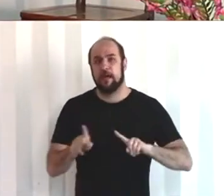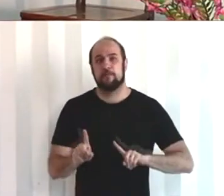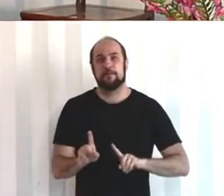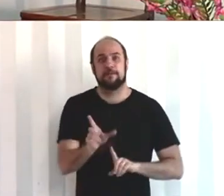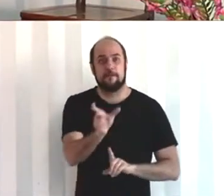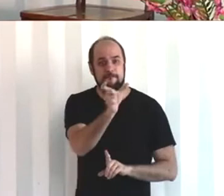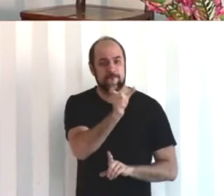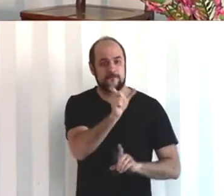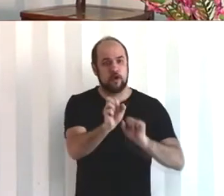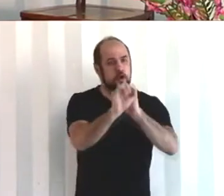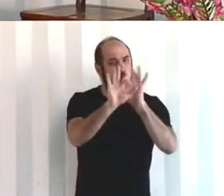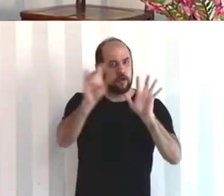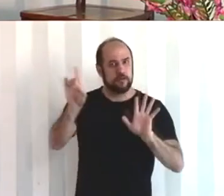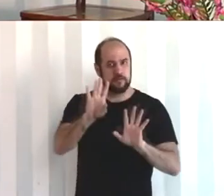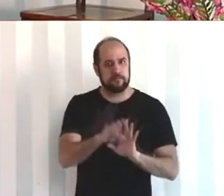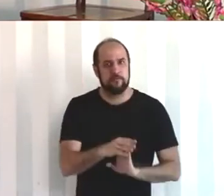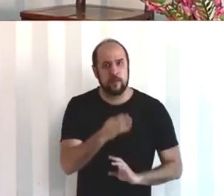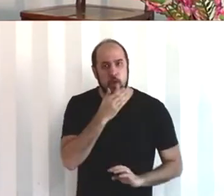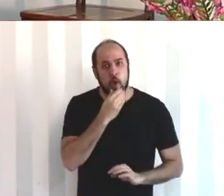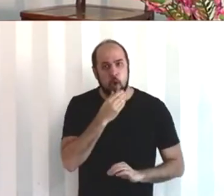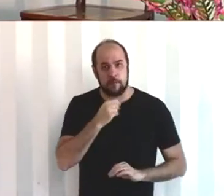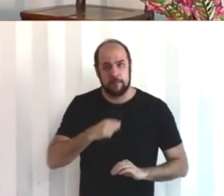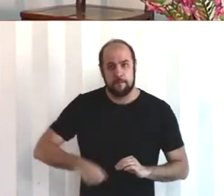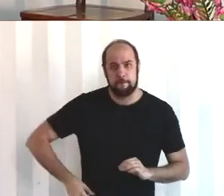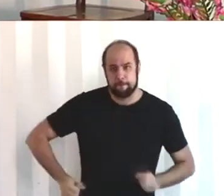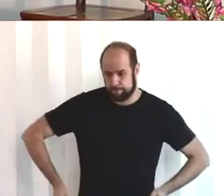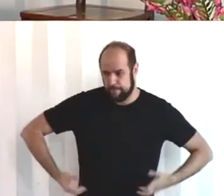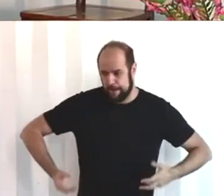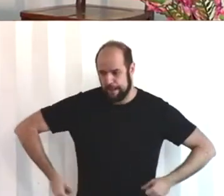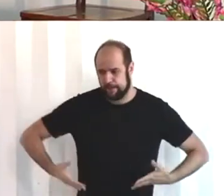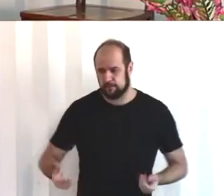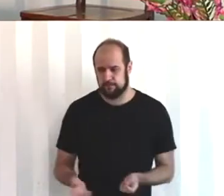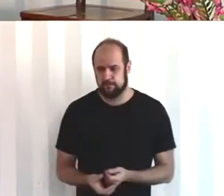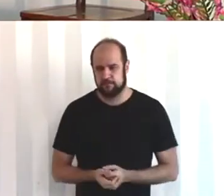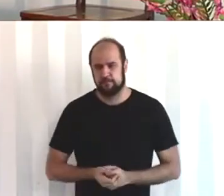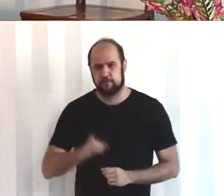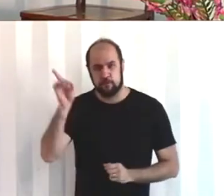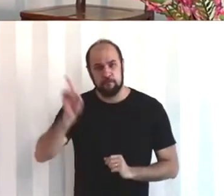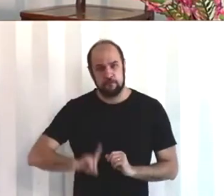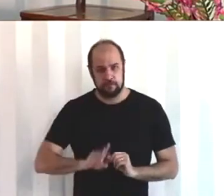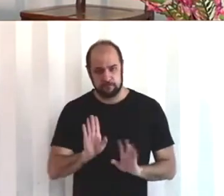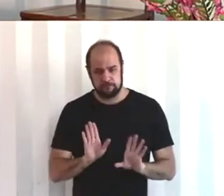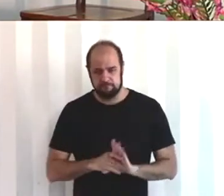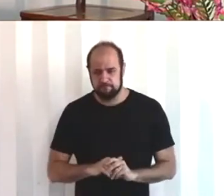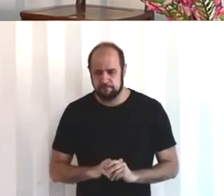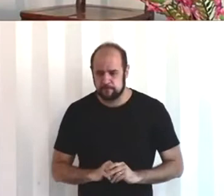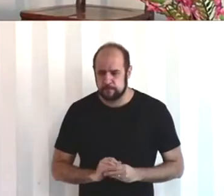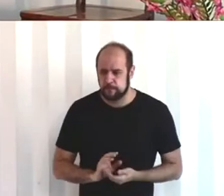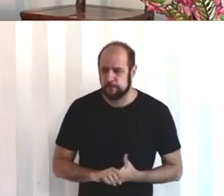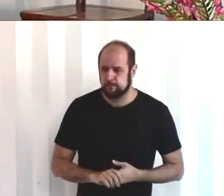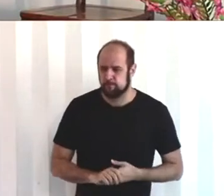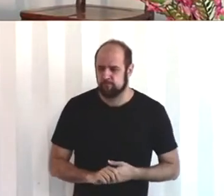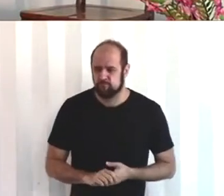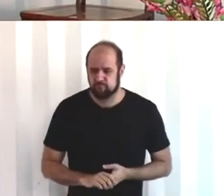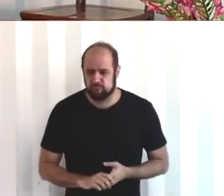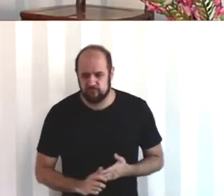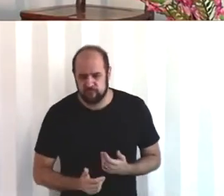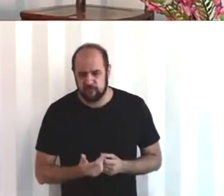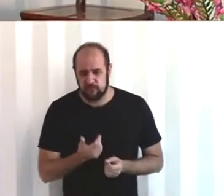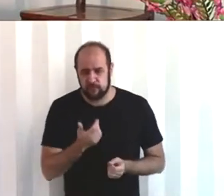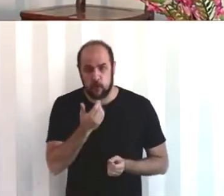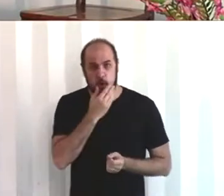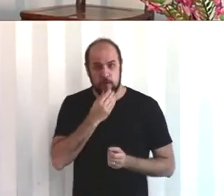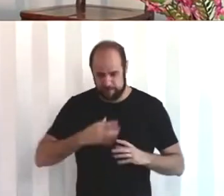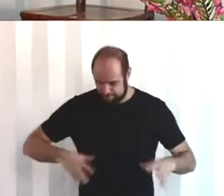a Deus. A cura do paralítico em Cafarnaum, Lucas capítulo 5, verso 25. Imediatamente se levantou diante deles e,